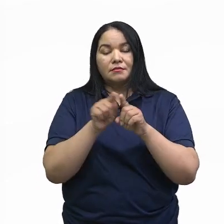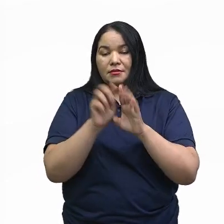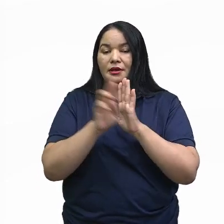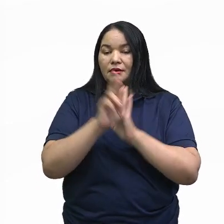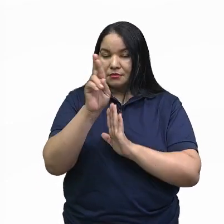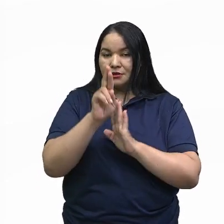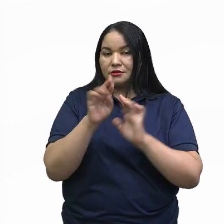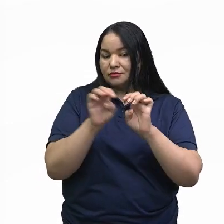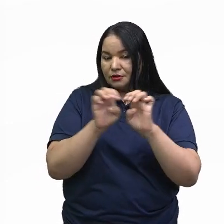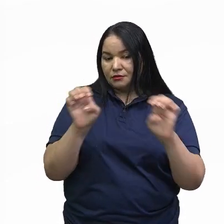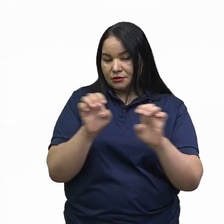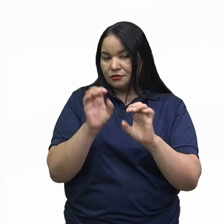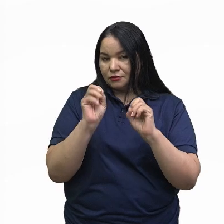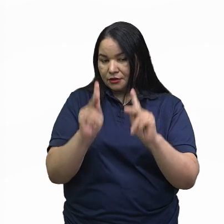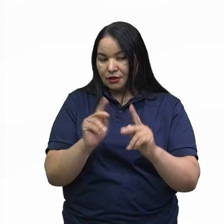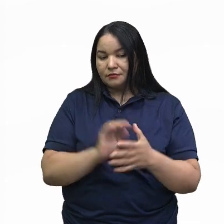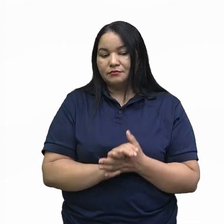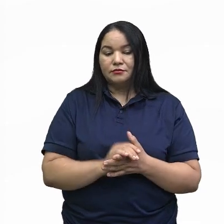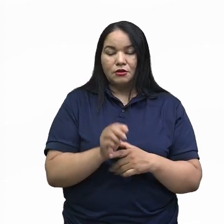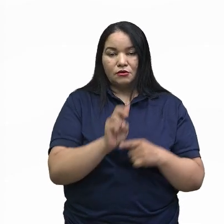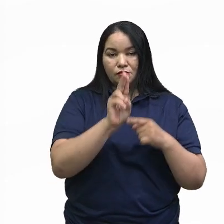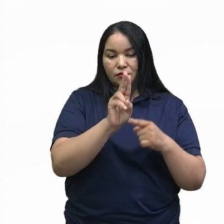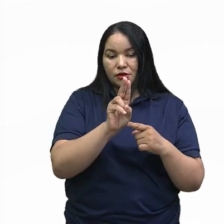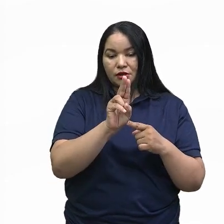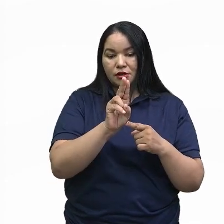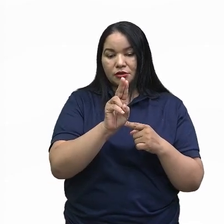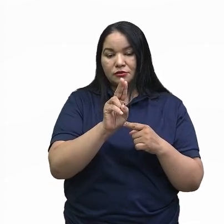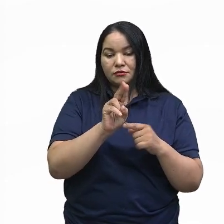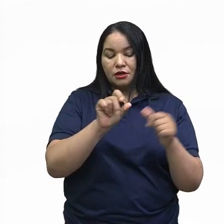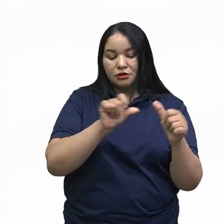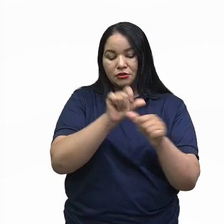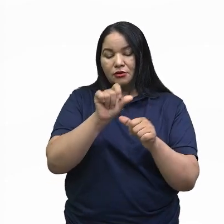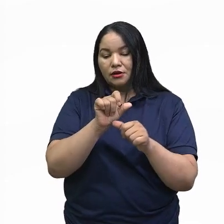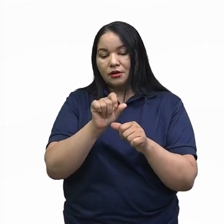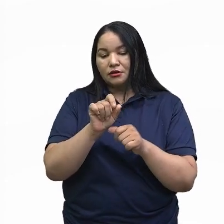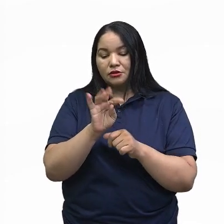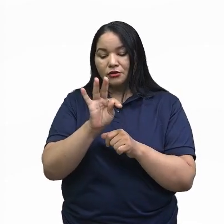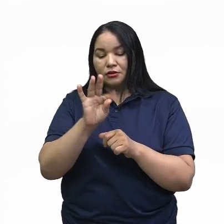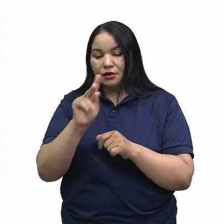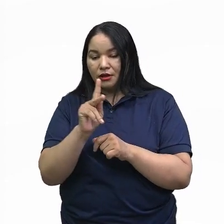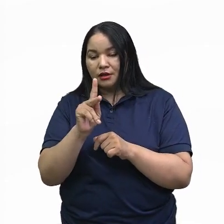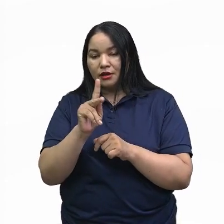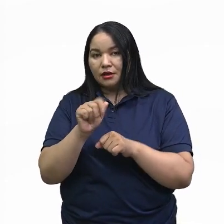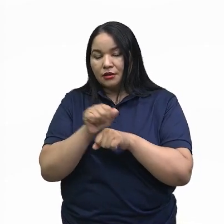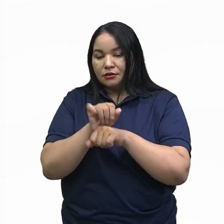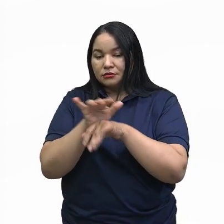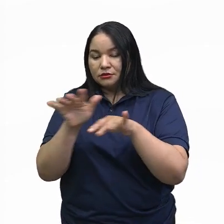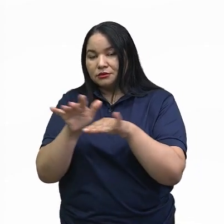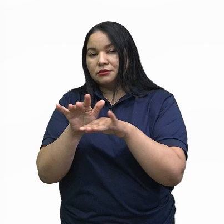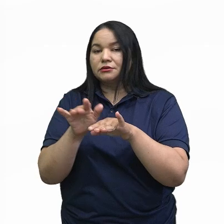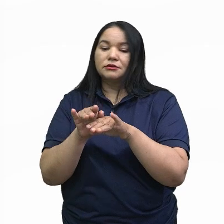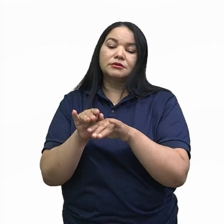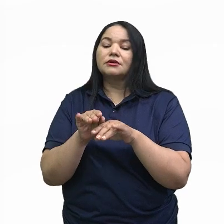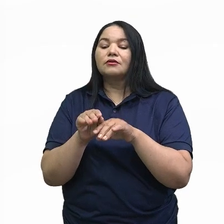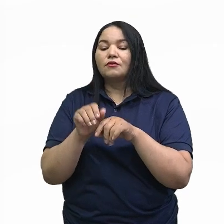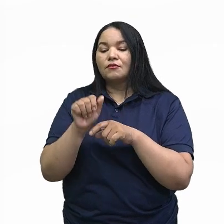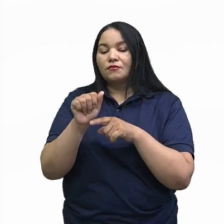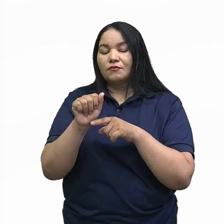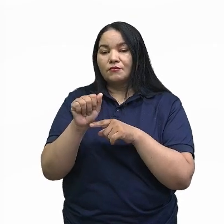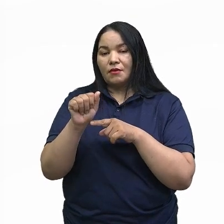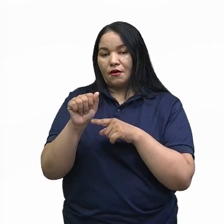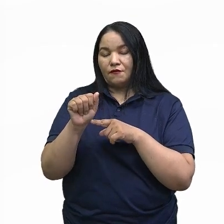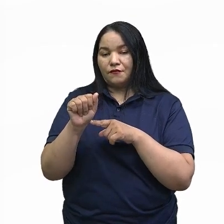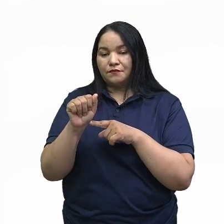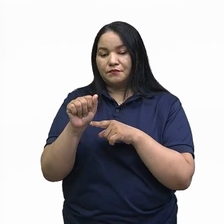da equação, tá? O urânio, o tório e a emissão dessa partícula alfa, né? 2 e 4, que é o